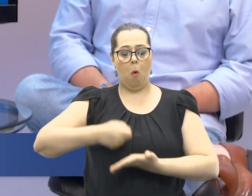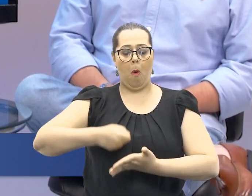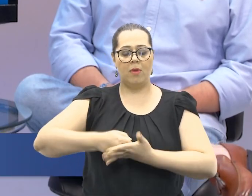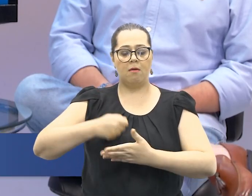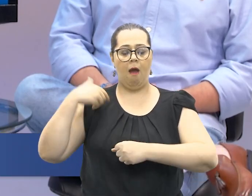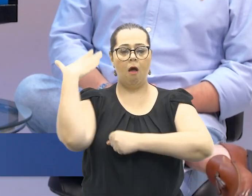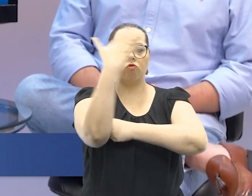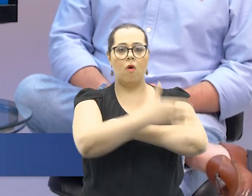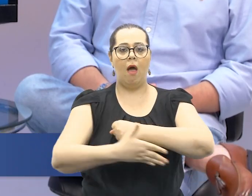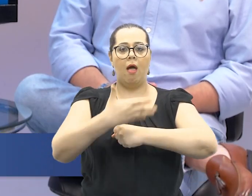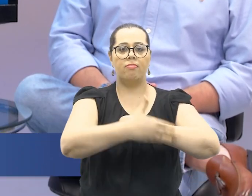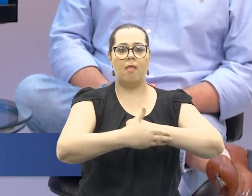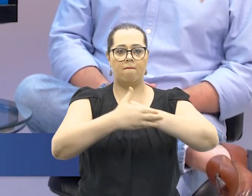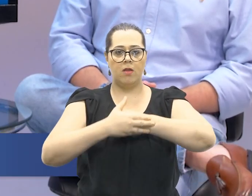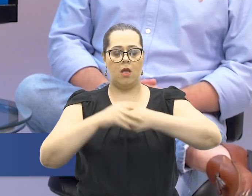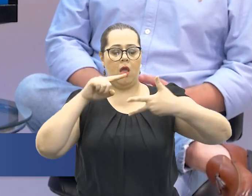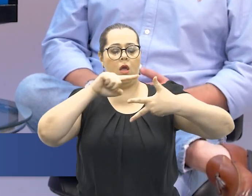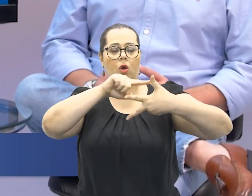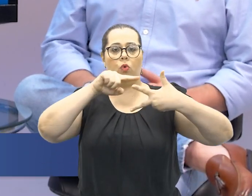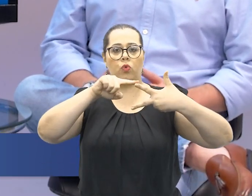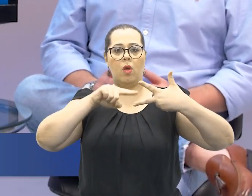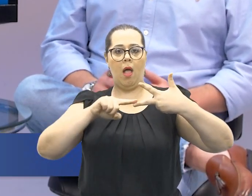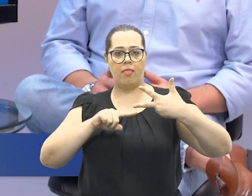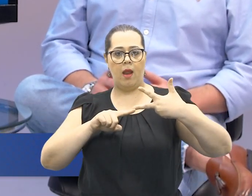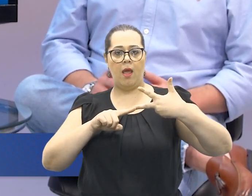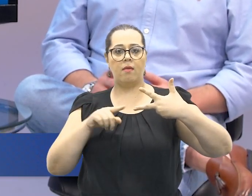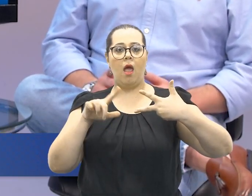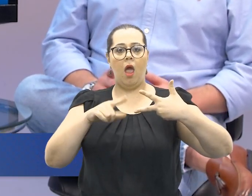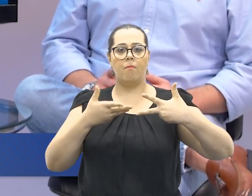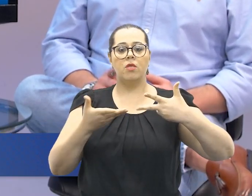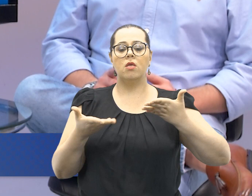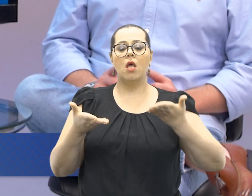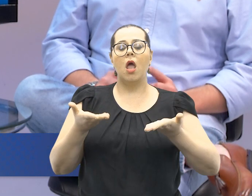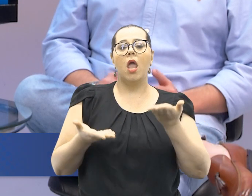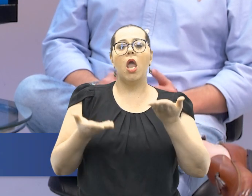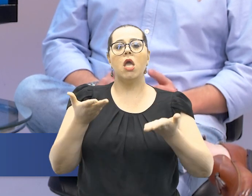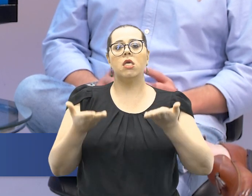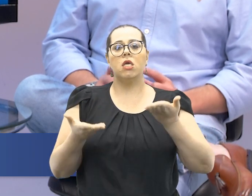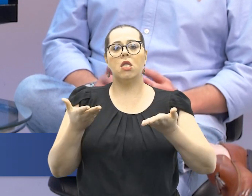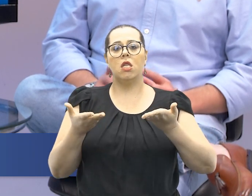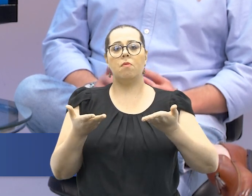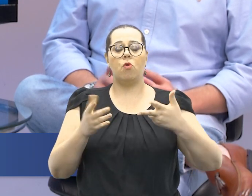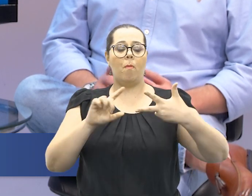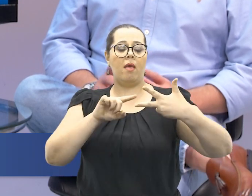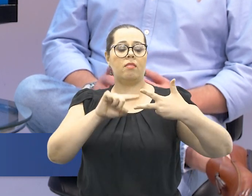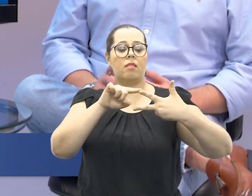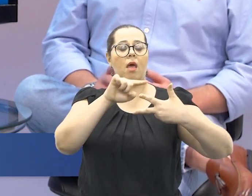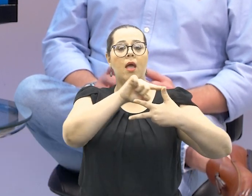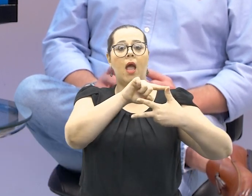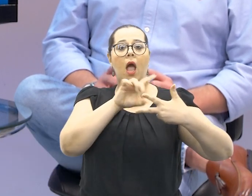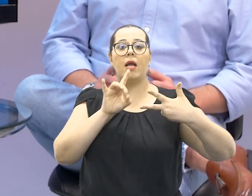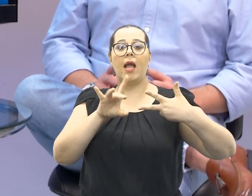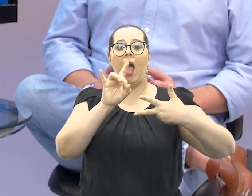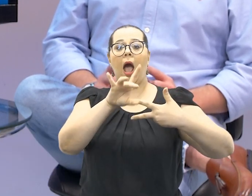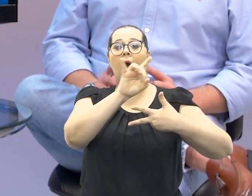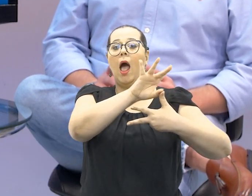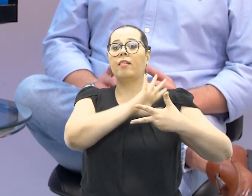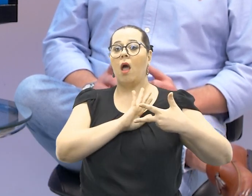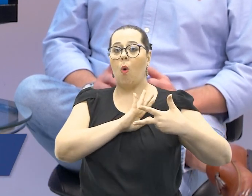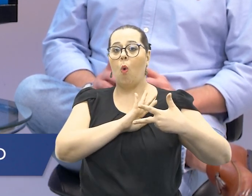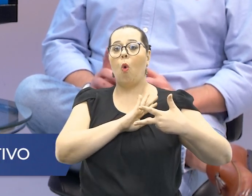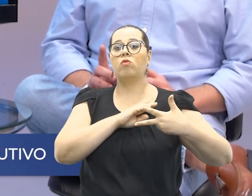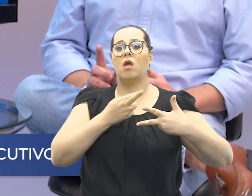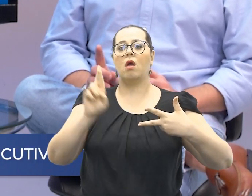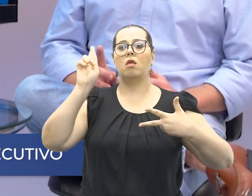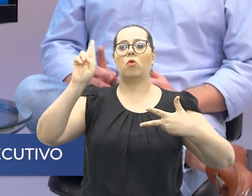eles trabalham de maneira harmônica, mas independentes. Eu penso que o Poder Executivo e o Poder Legislativo têm que trabalhar